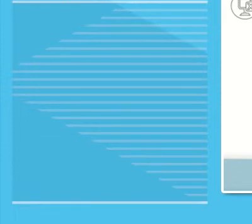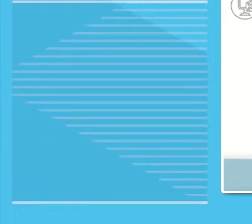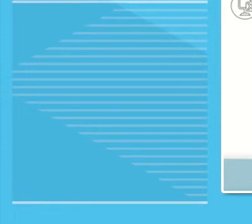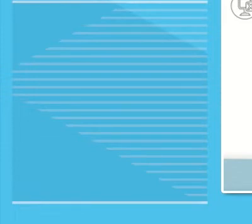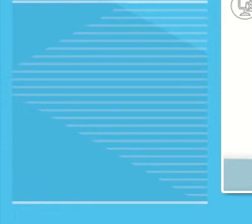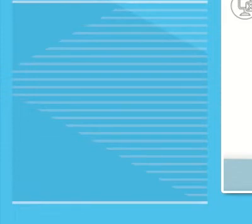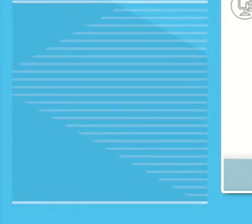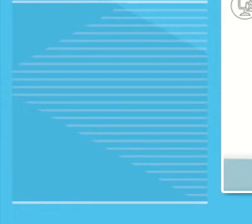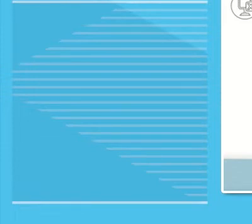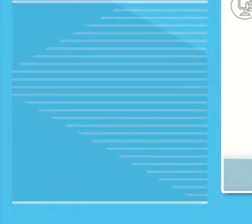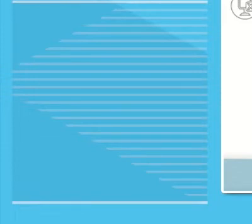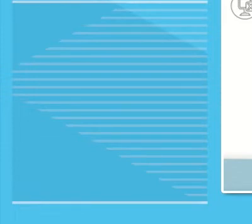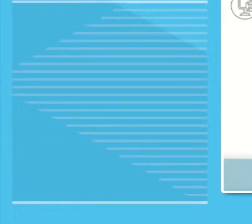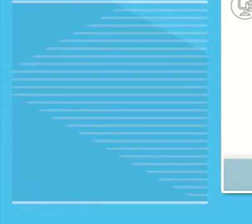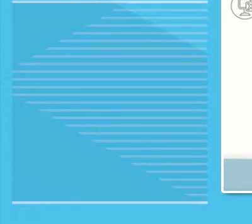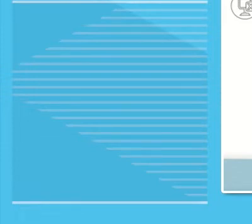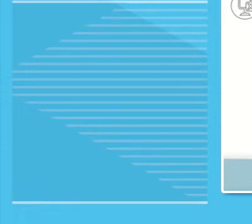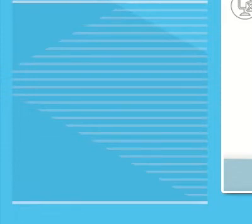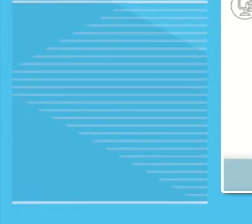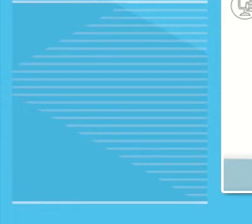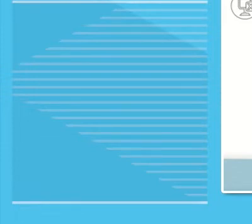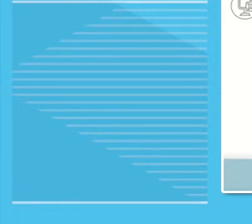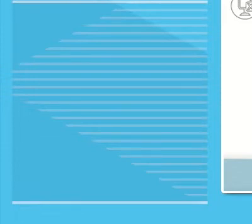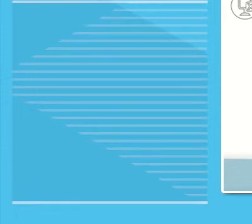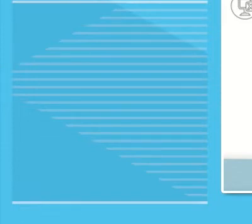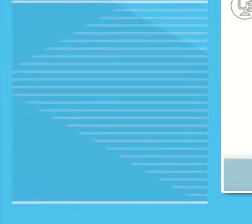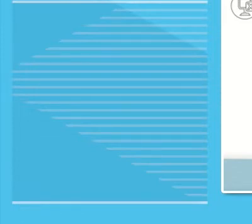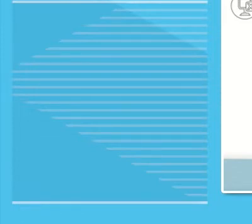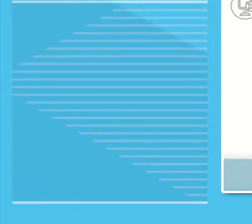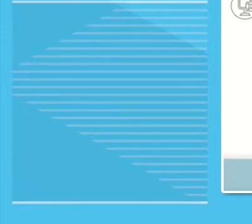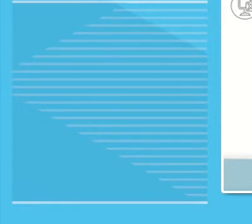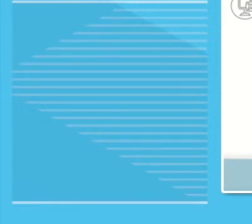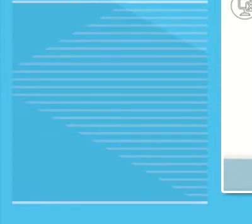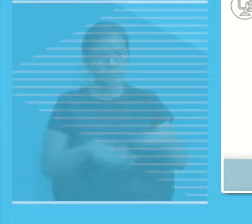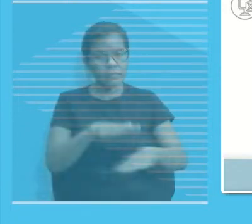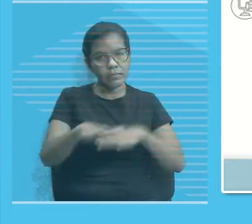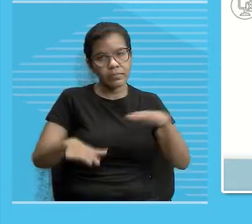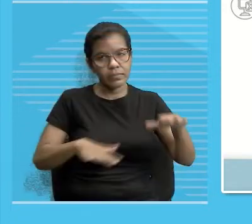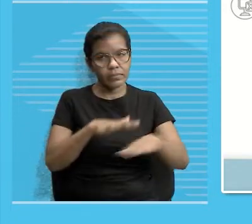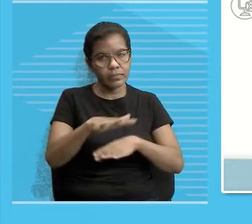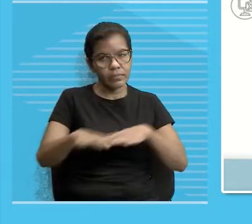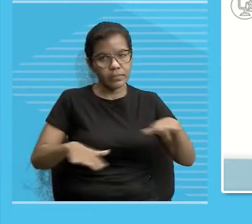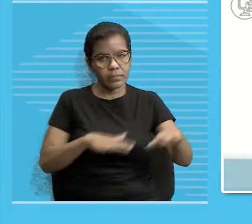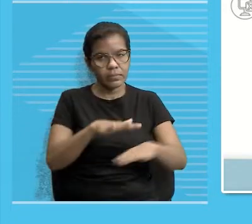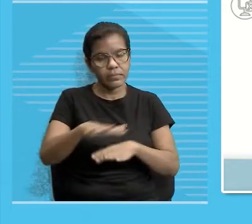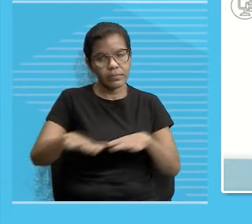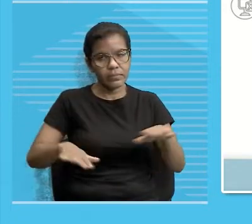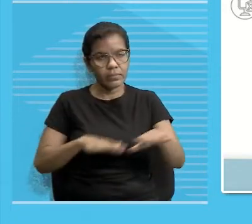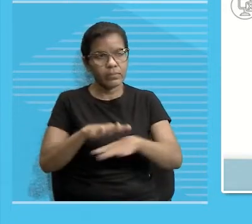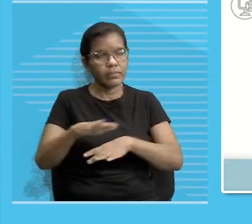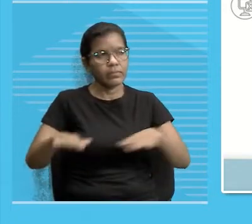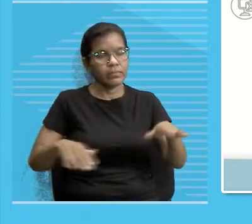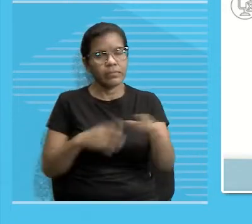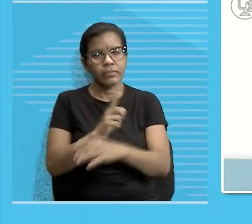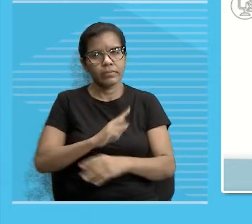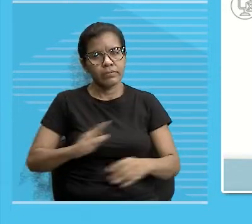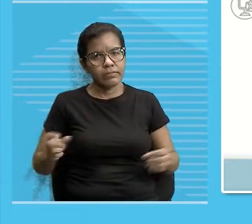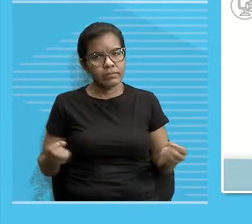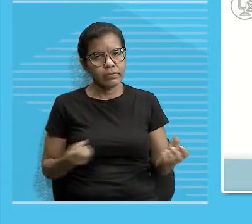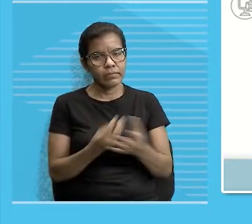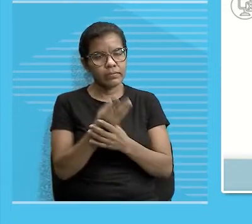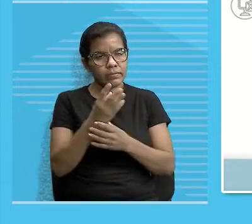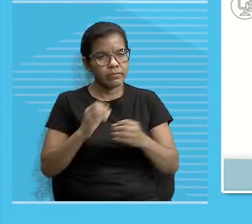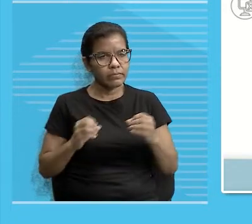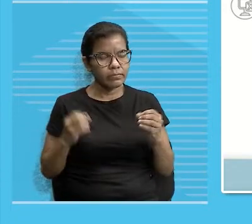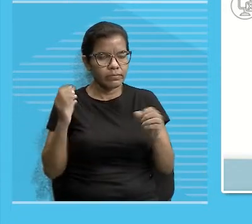em movimentação. É ou não é? Todos estão em movimentação. Não tem nenhum que sugira uma